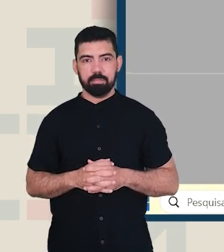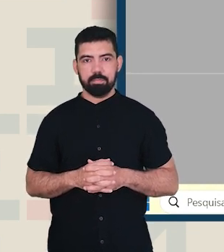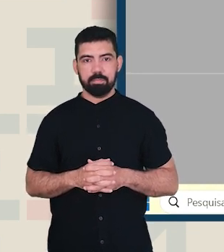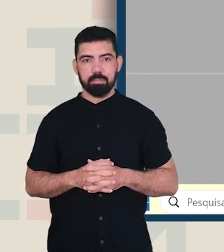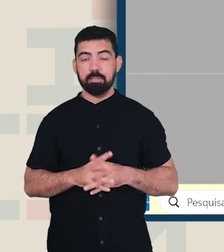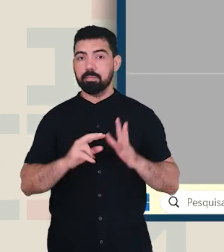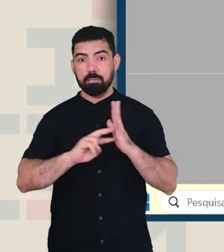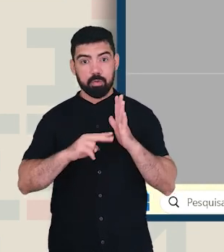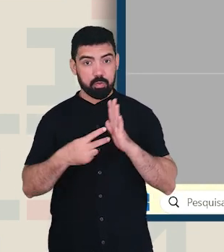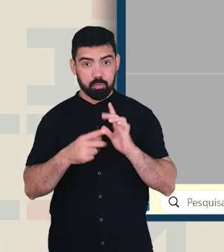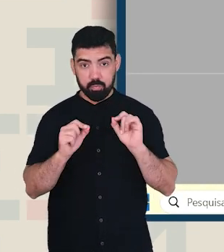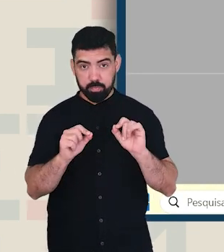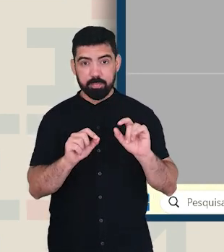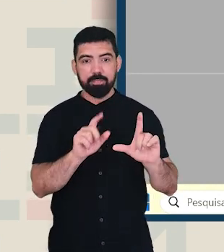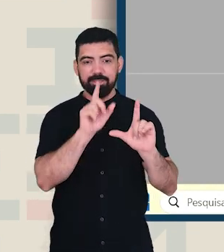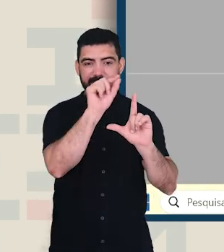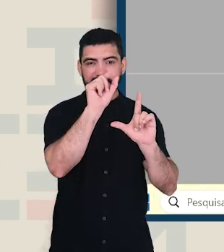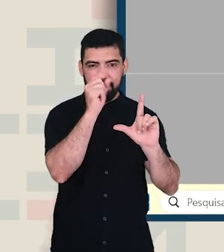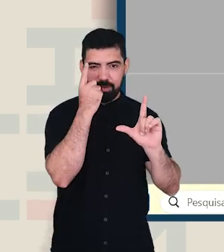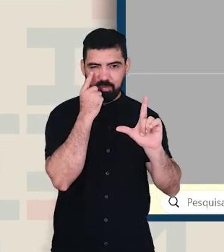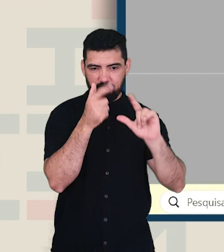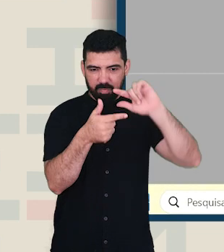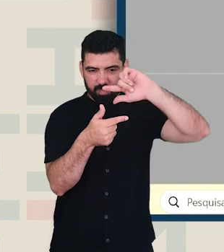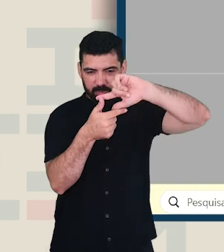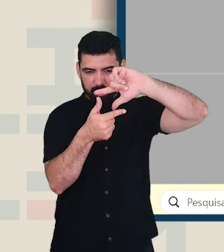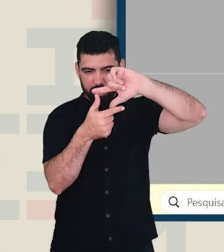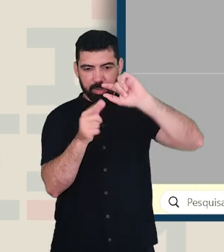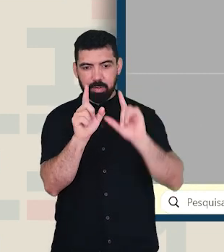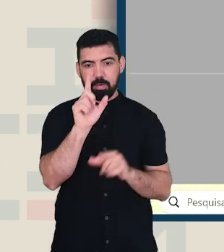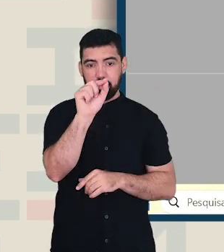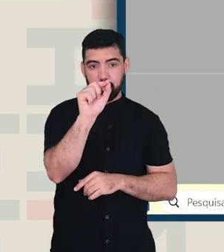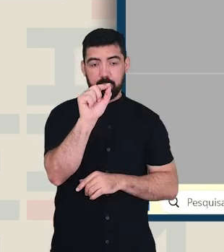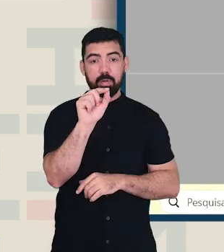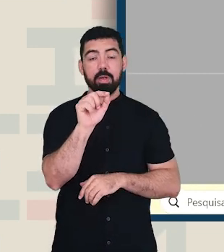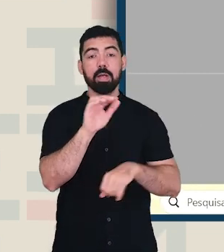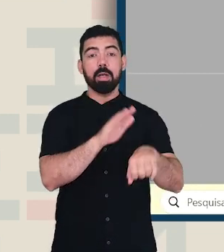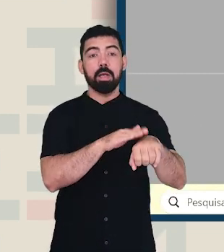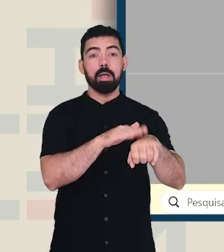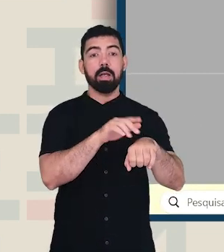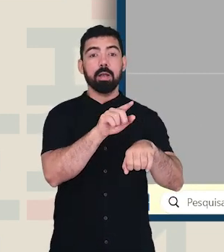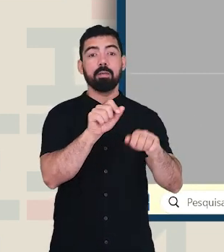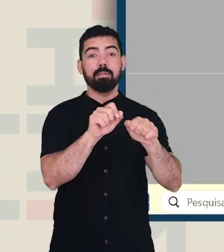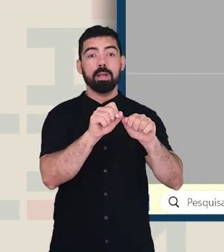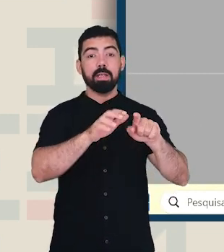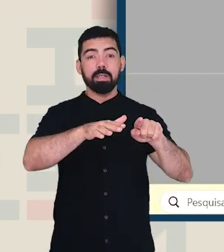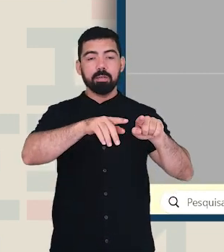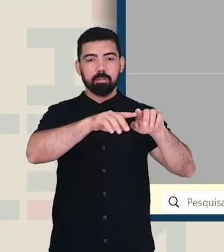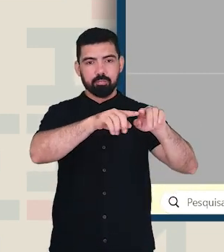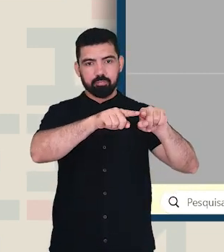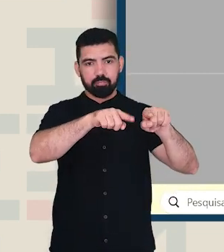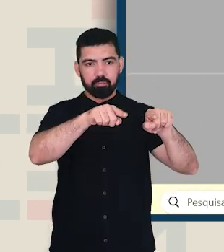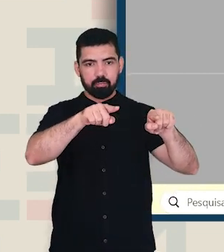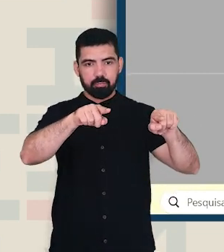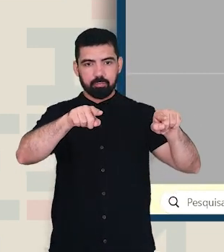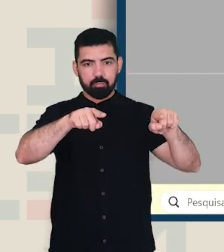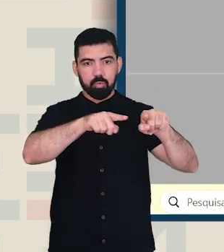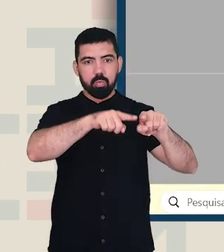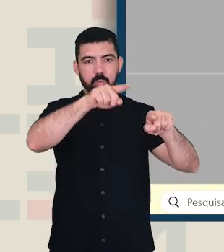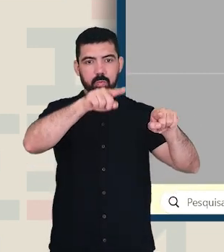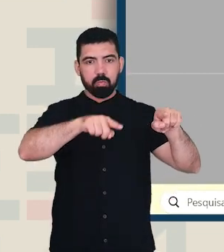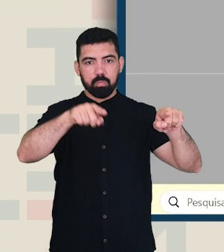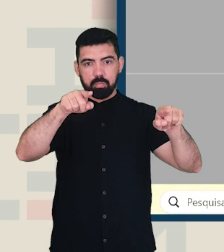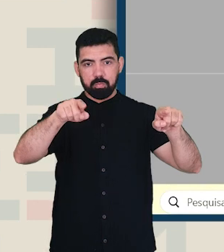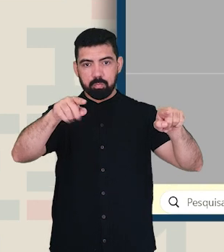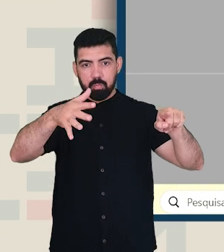Ou seja, que apertando aqui, eu posso fazer ele tremer enquanto soa. Ou